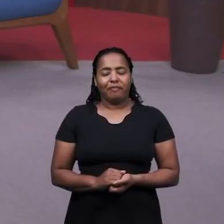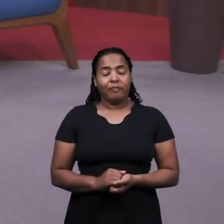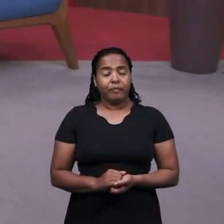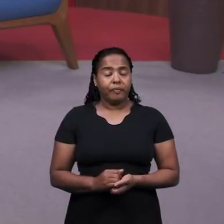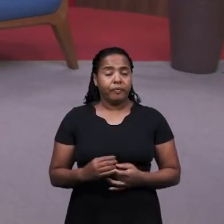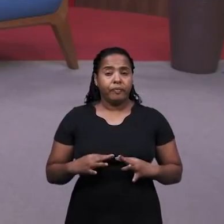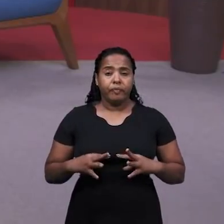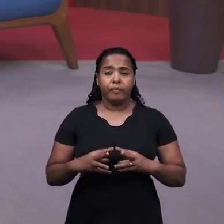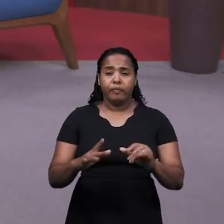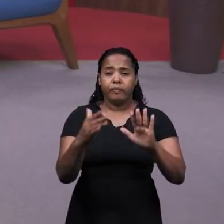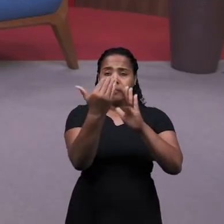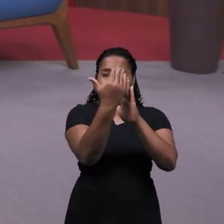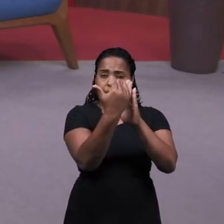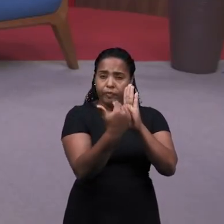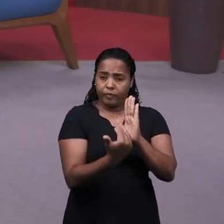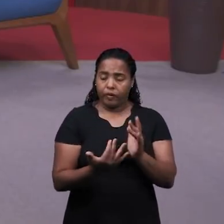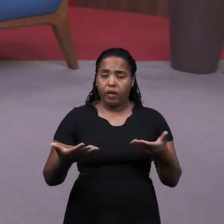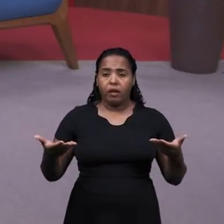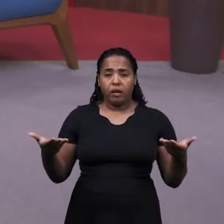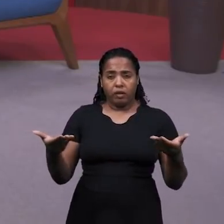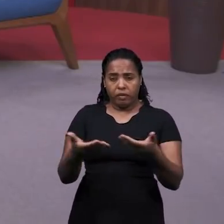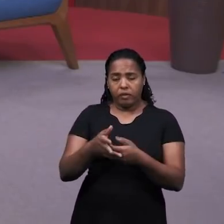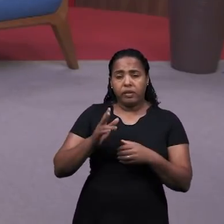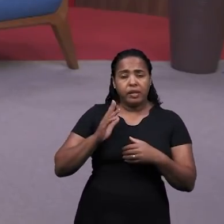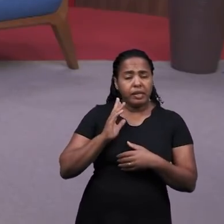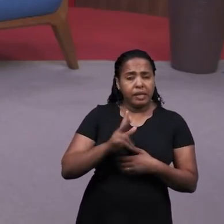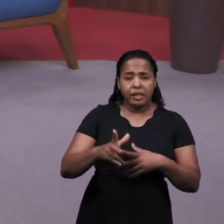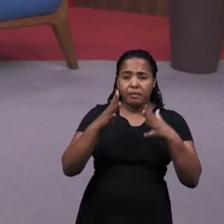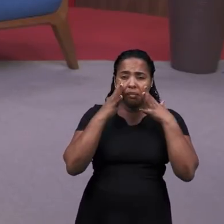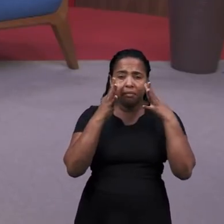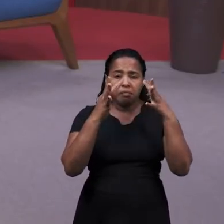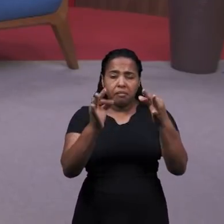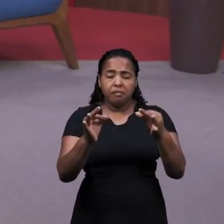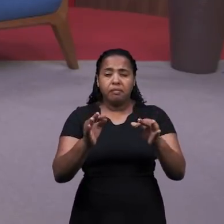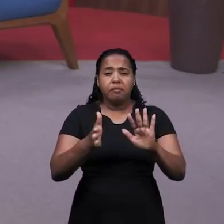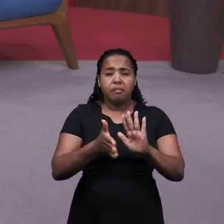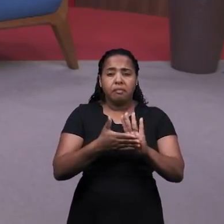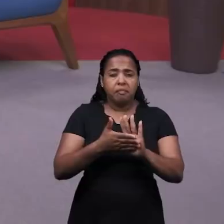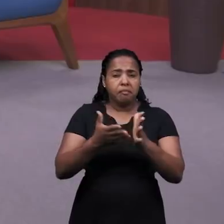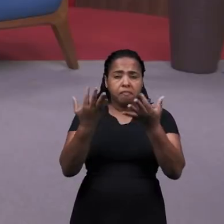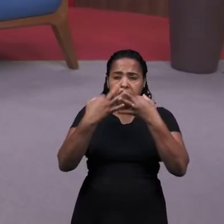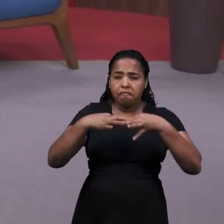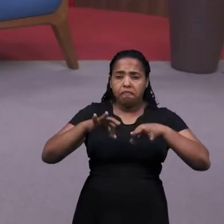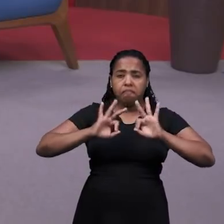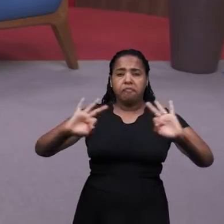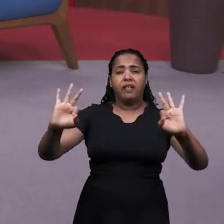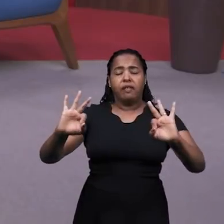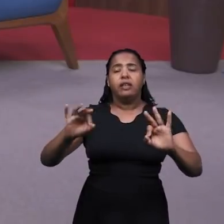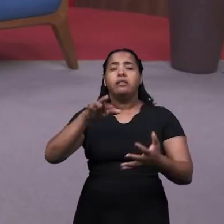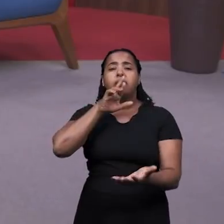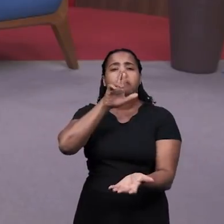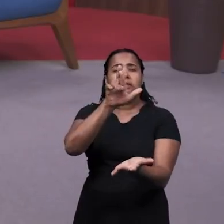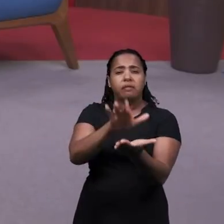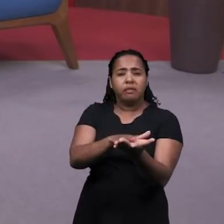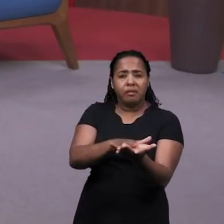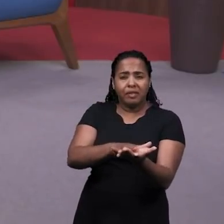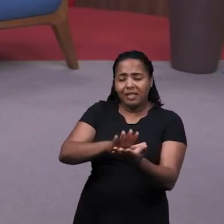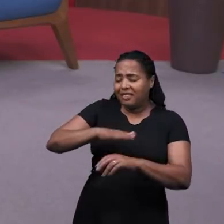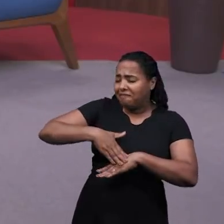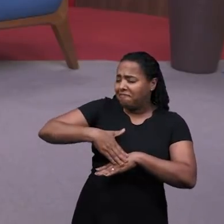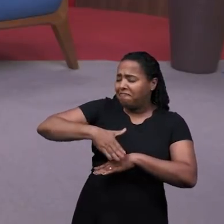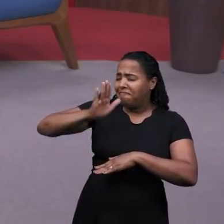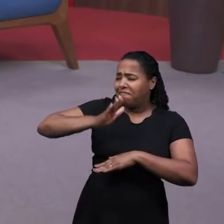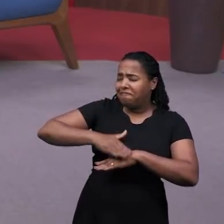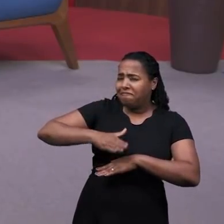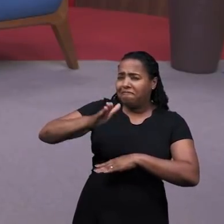Em todas as edições desse programa, nós sempre chamamos a atenção para um projeto que é espetacular e que tem resultados cada vez